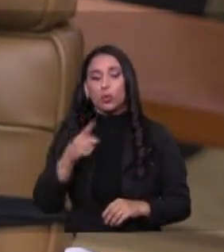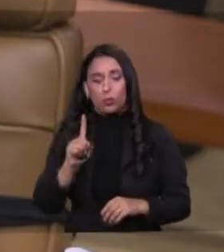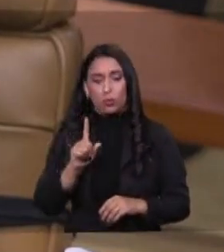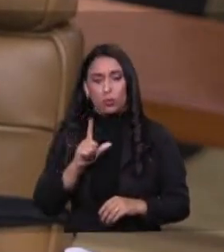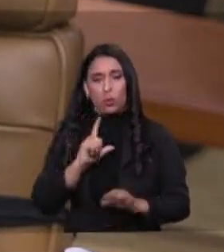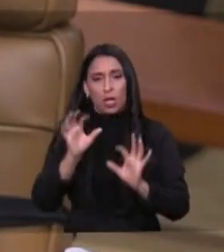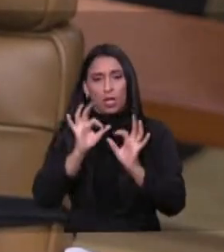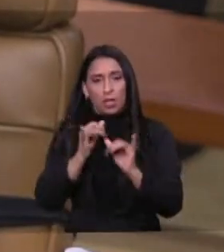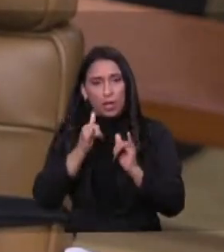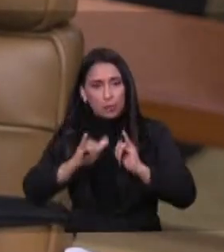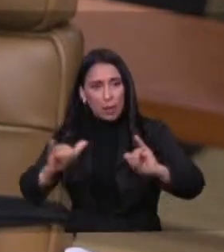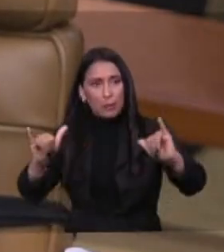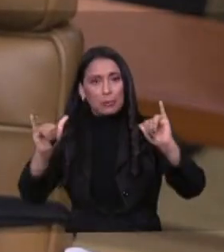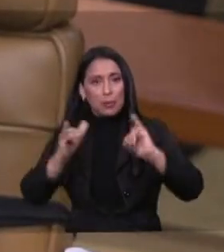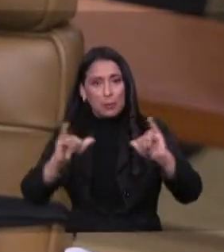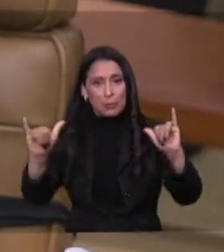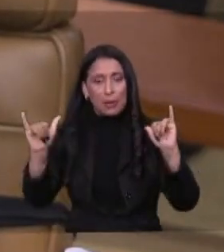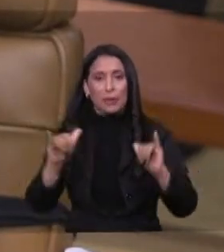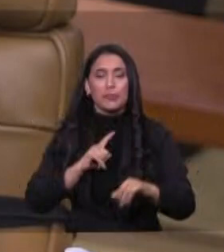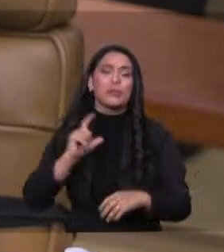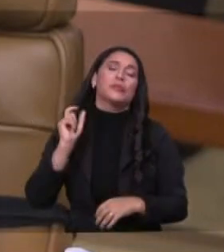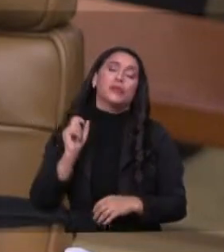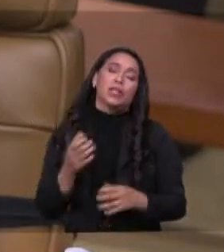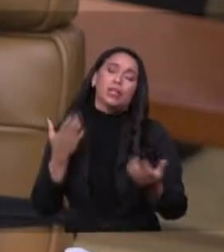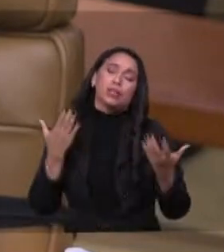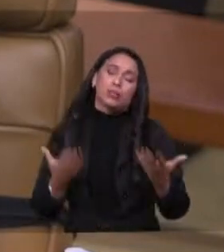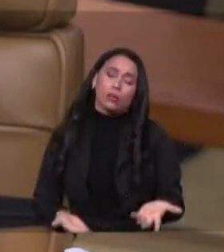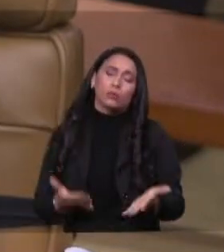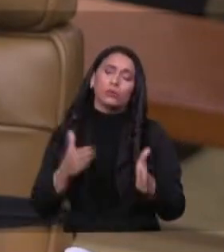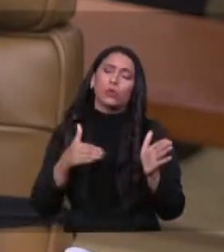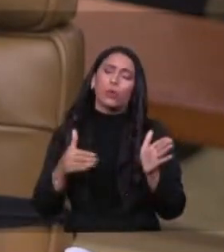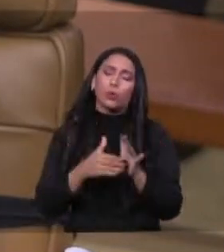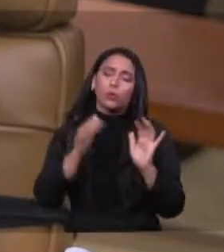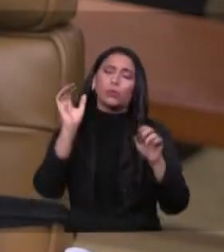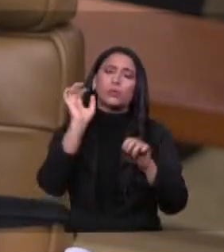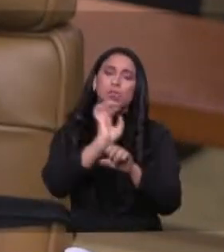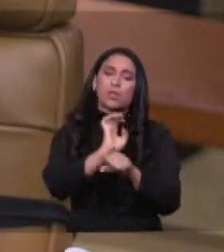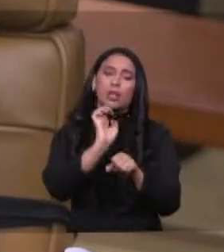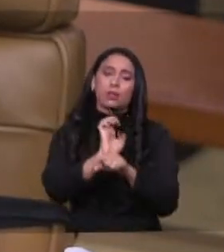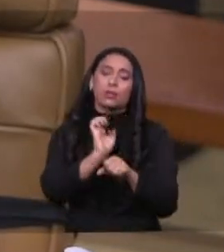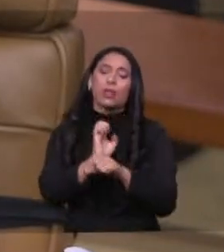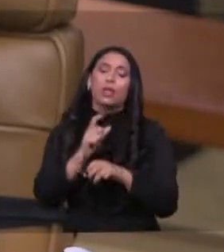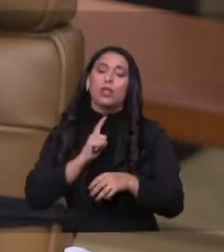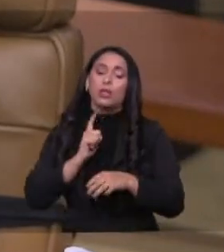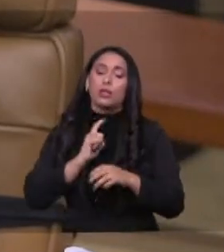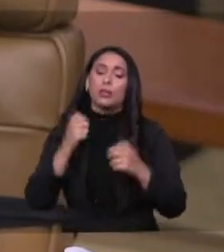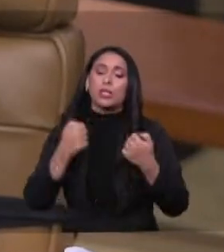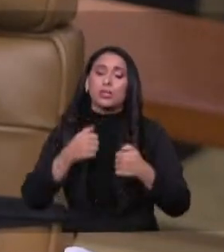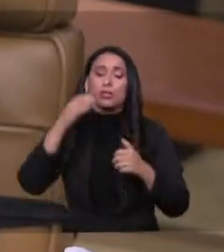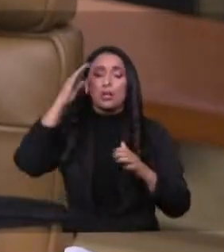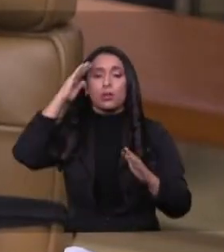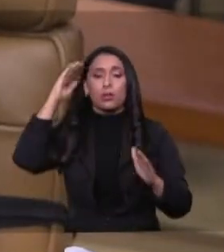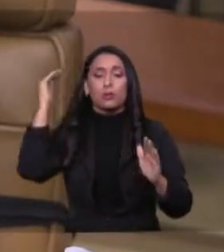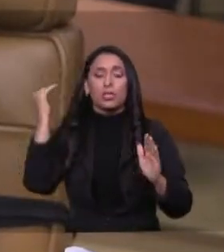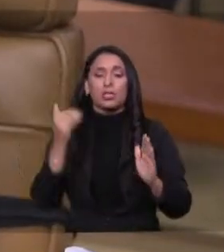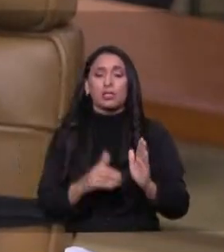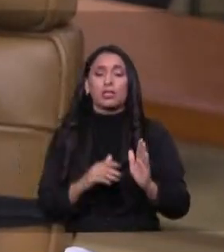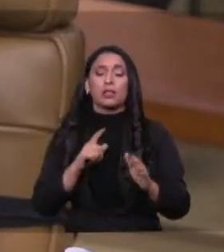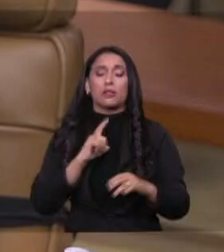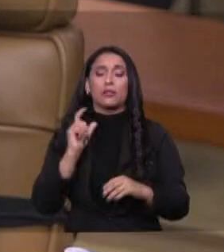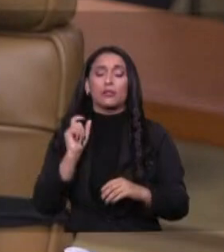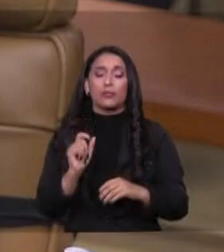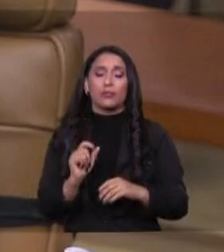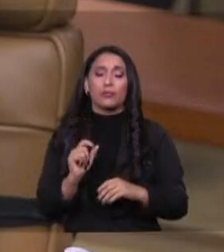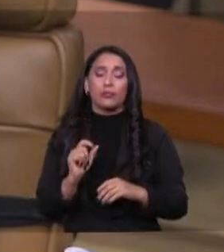toda a linha de transmissão. Ou seja, todo um Estado sendo submetido a uma